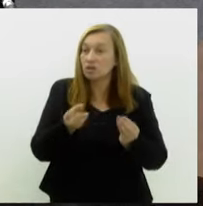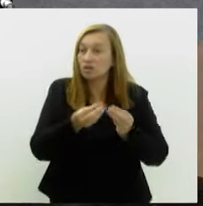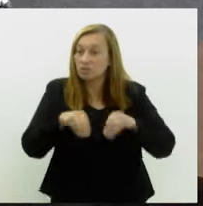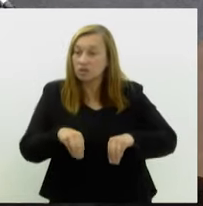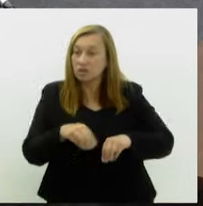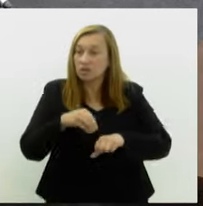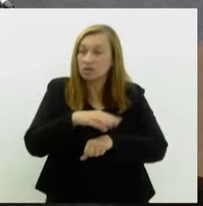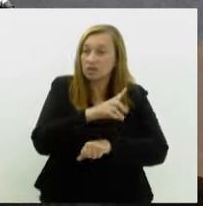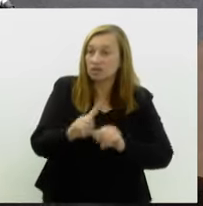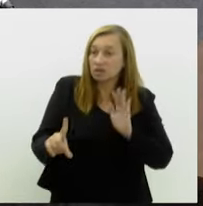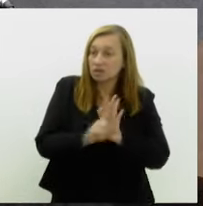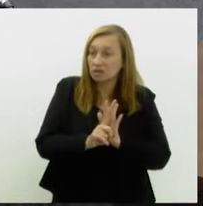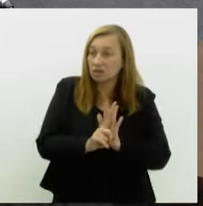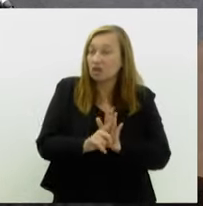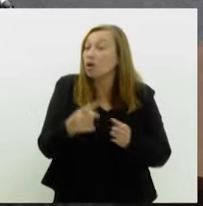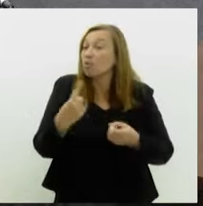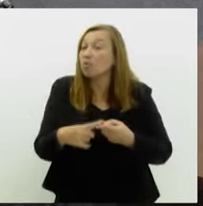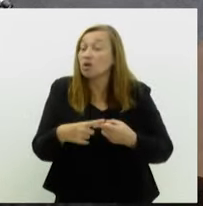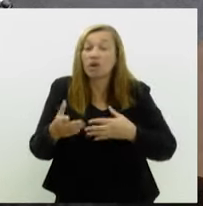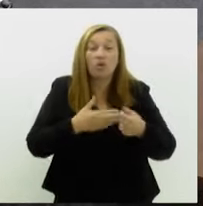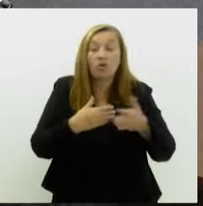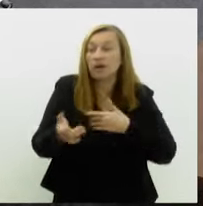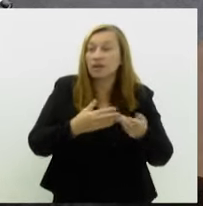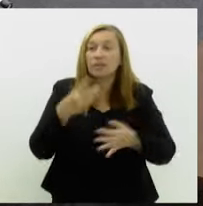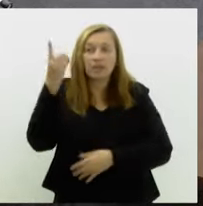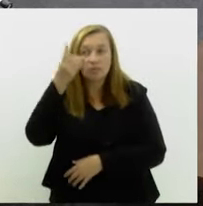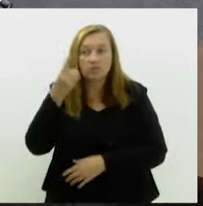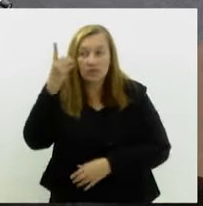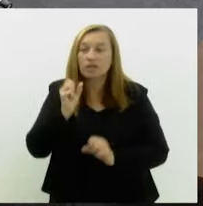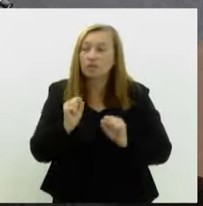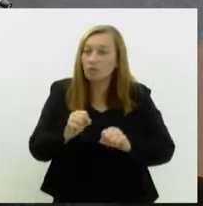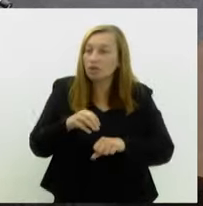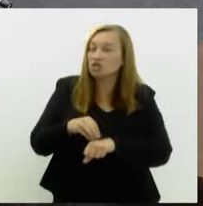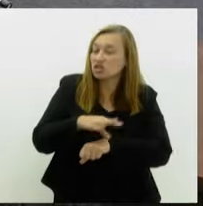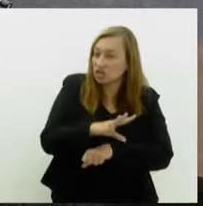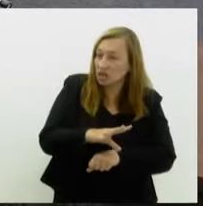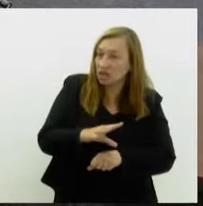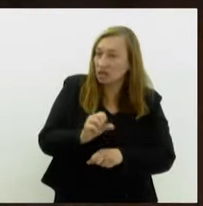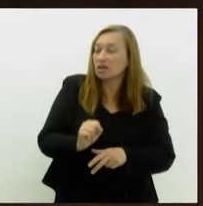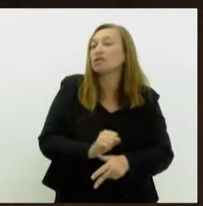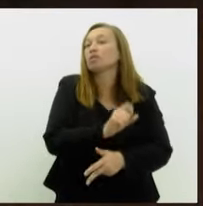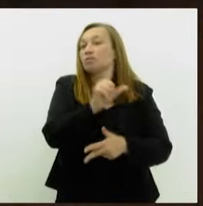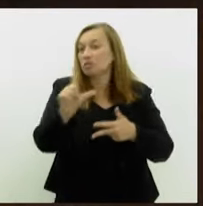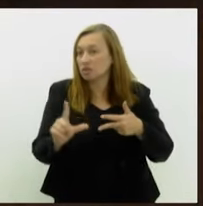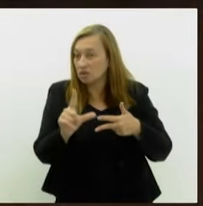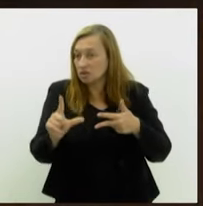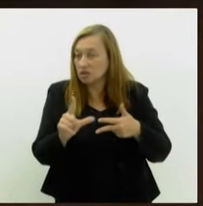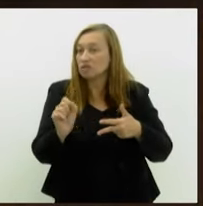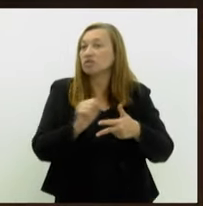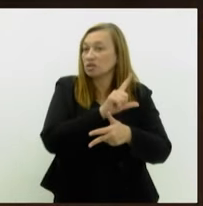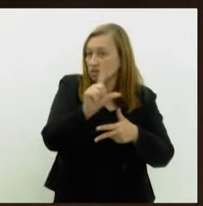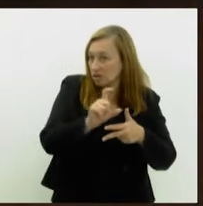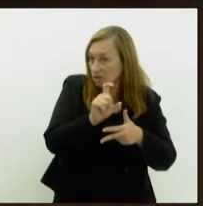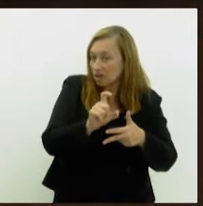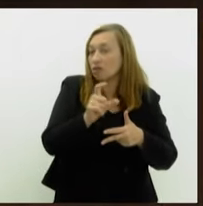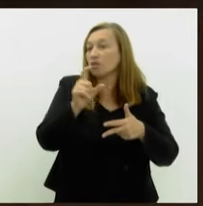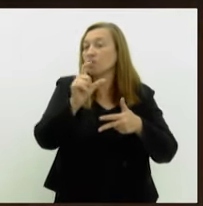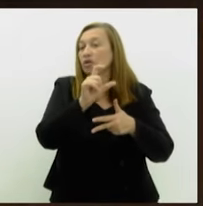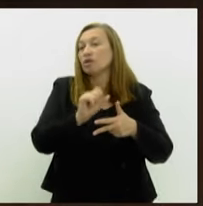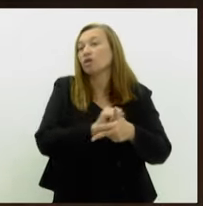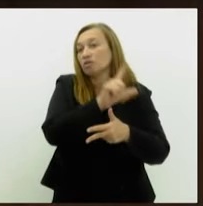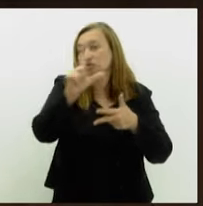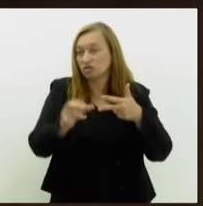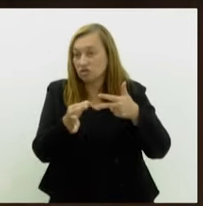indicação legislativa, porque qualquer deputado pode indicar ao poder executivo ou judiciário a mesmo